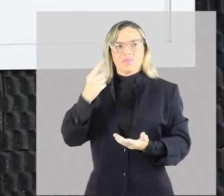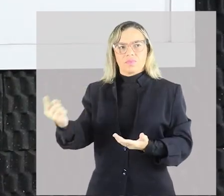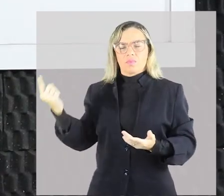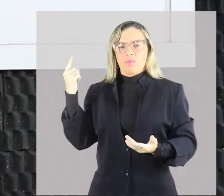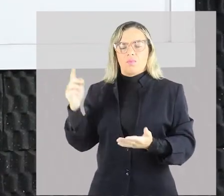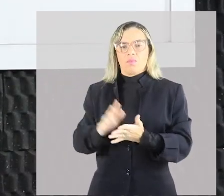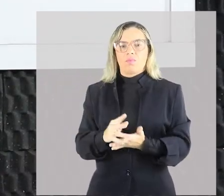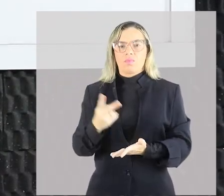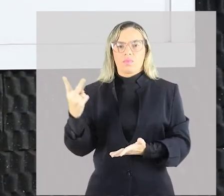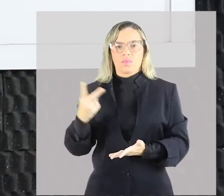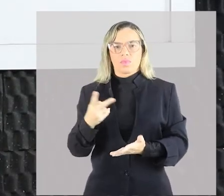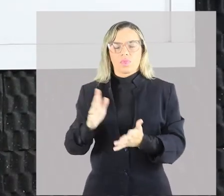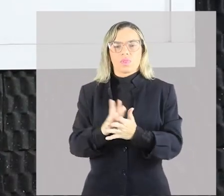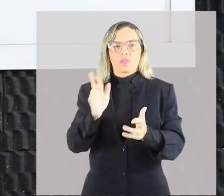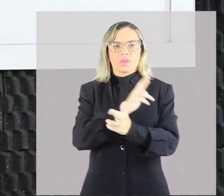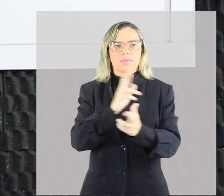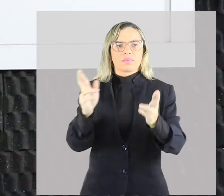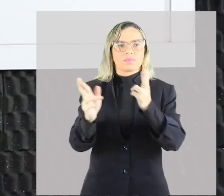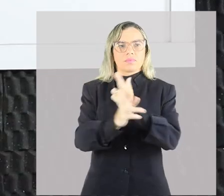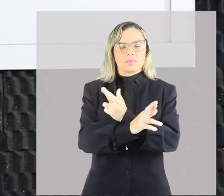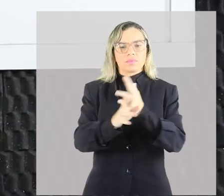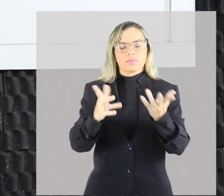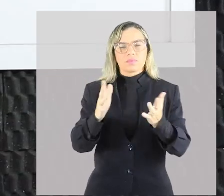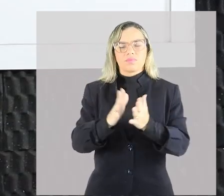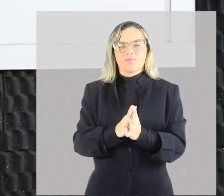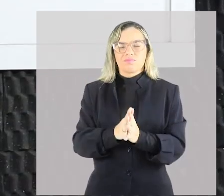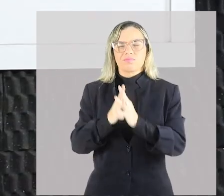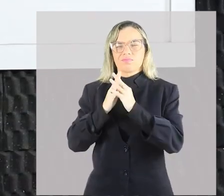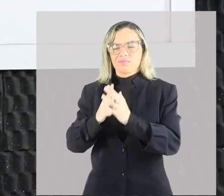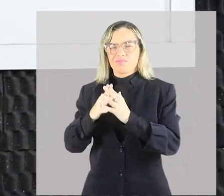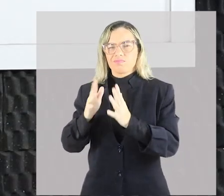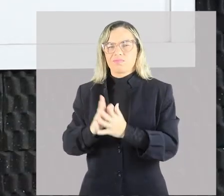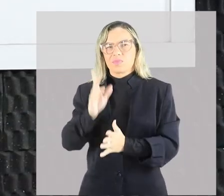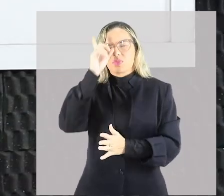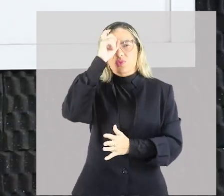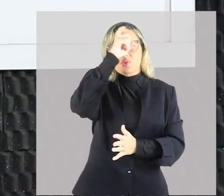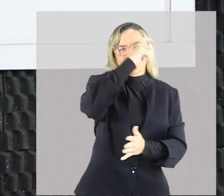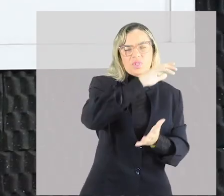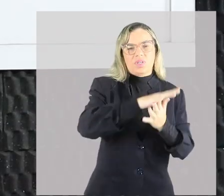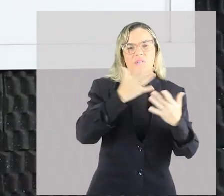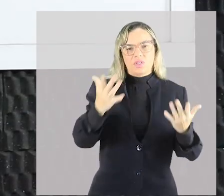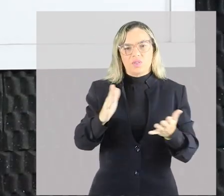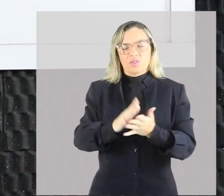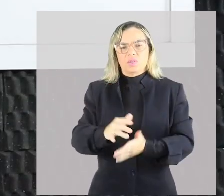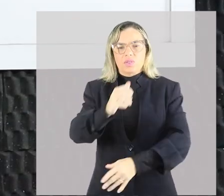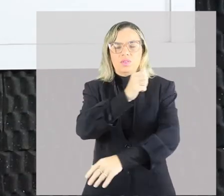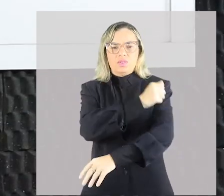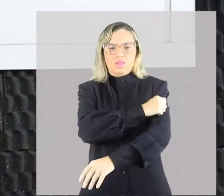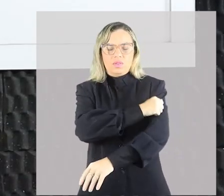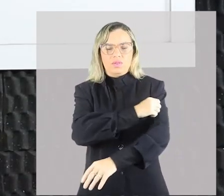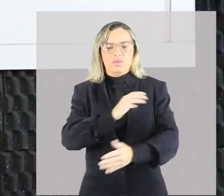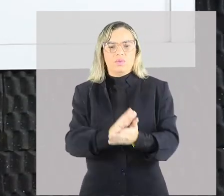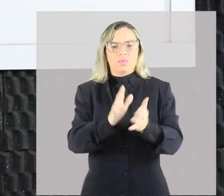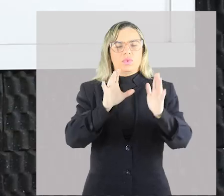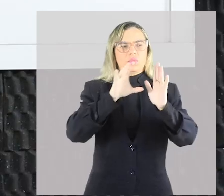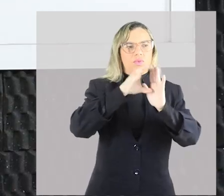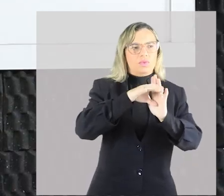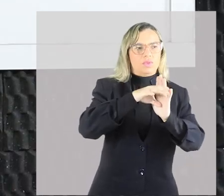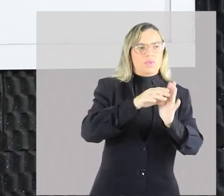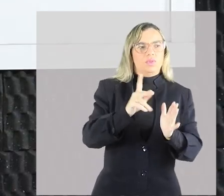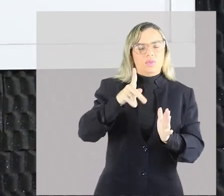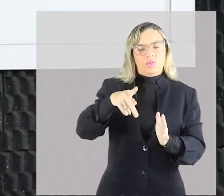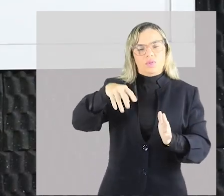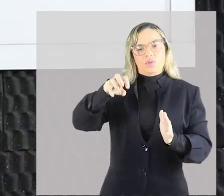inclusão, ele vai, às vezes, criar uma certa confusão. Tá? Mas vamos definir bem o que é uma relação